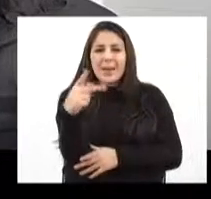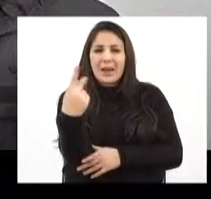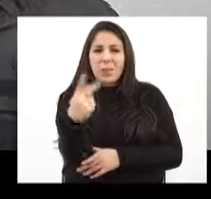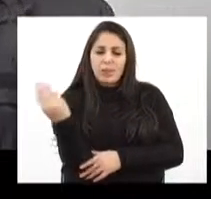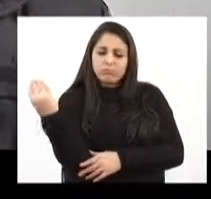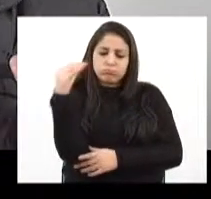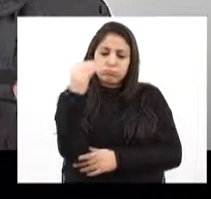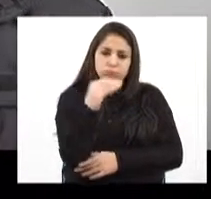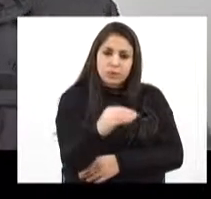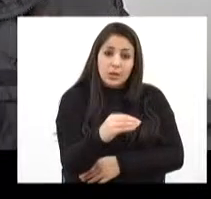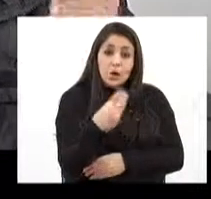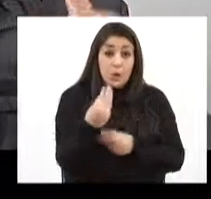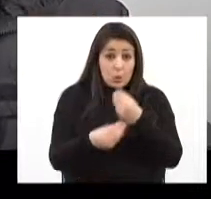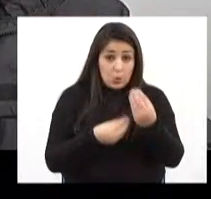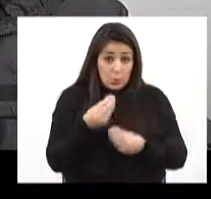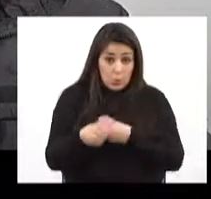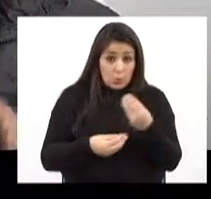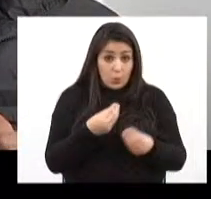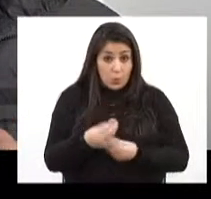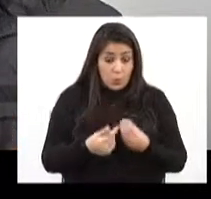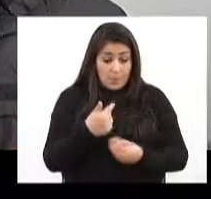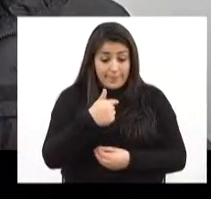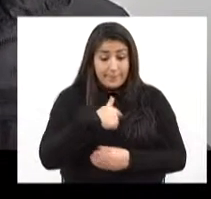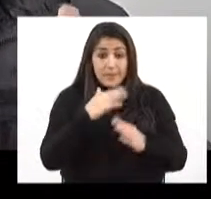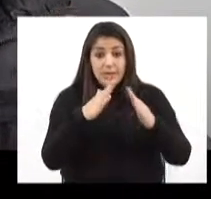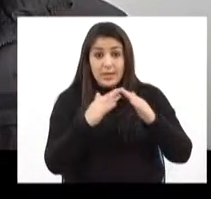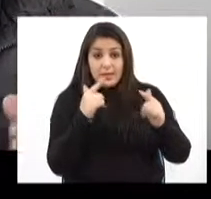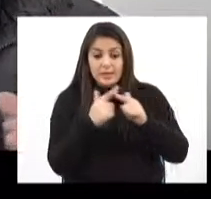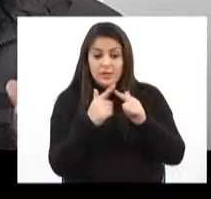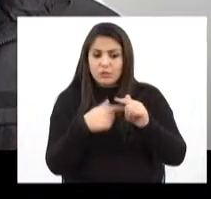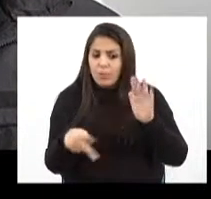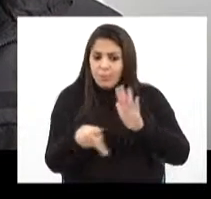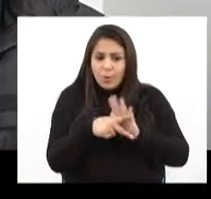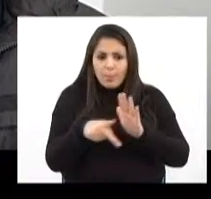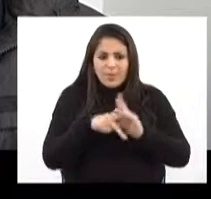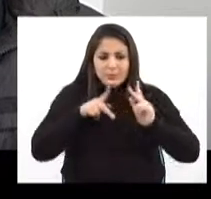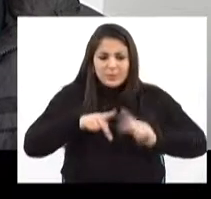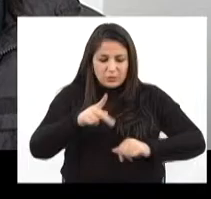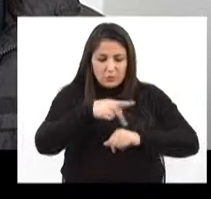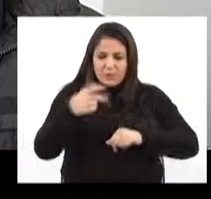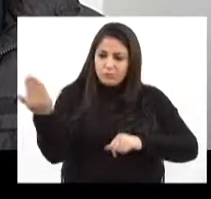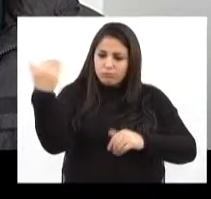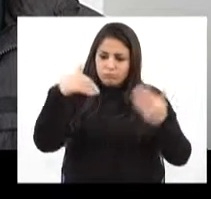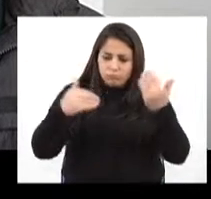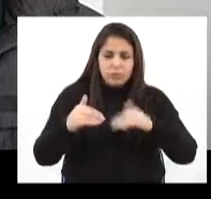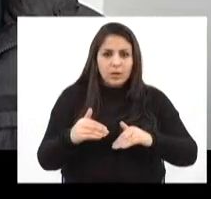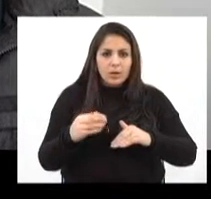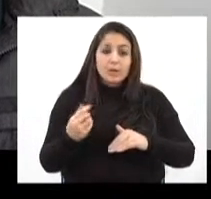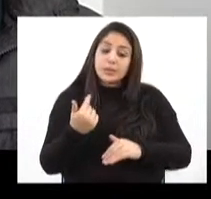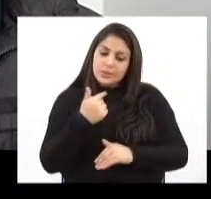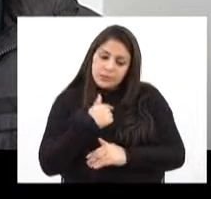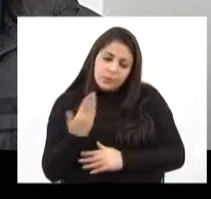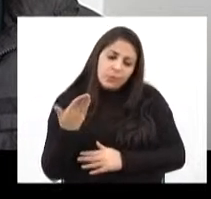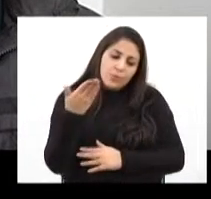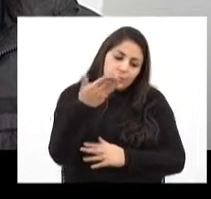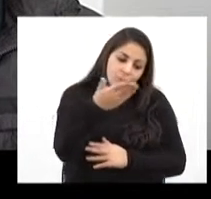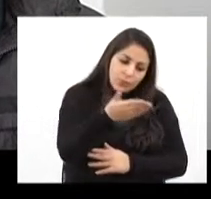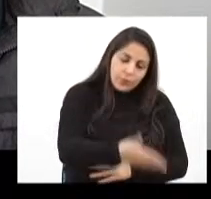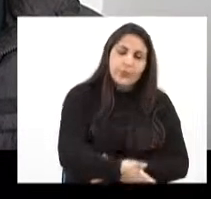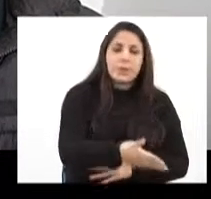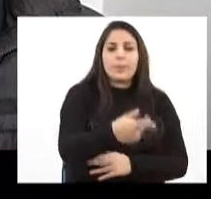como a minha congregação é para os emigrantes, acompanhar os emigrantes, me mandaram para o Paraguai no ano